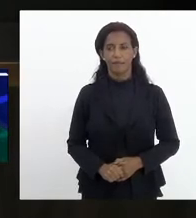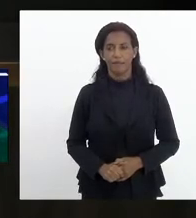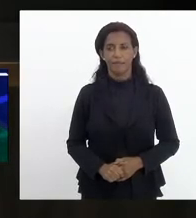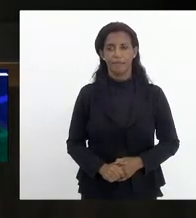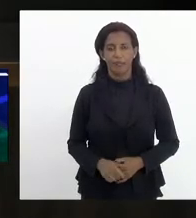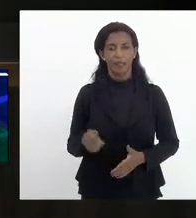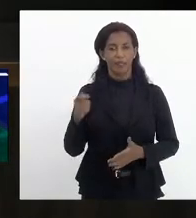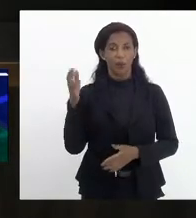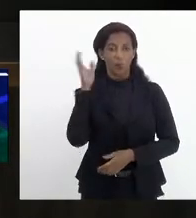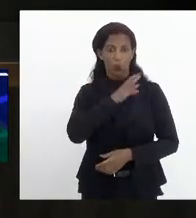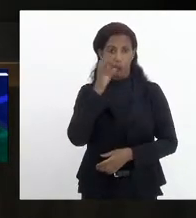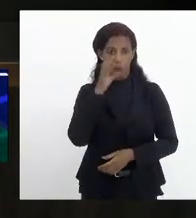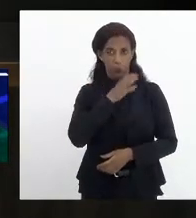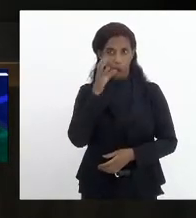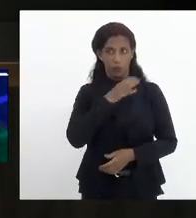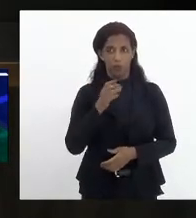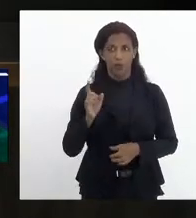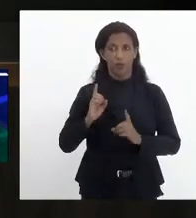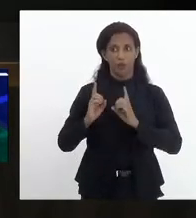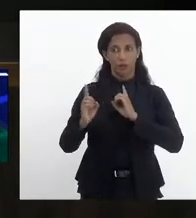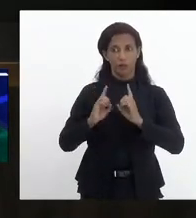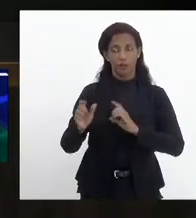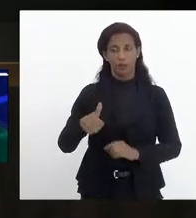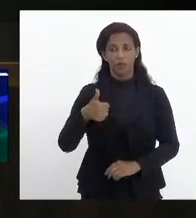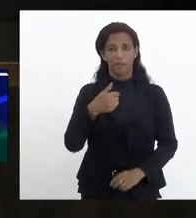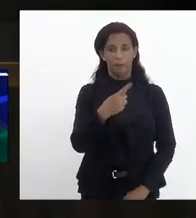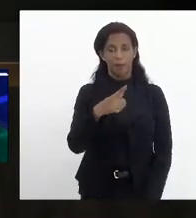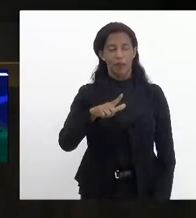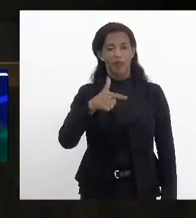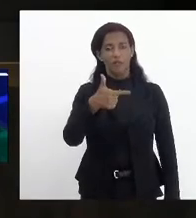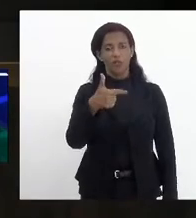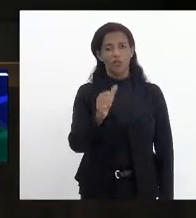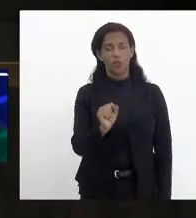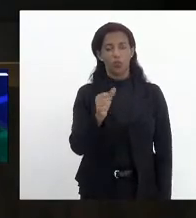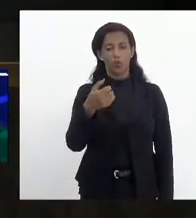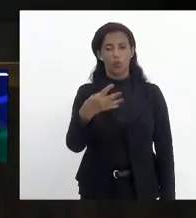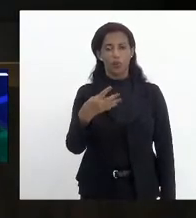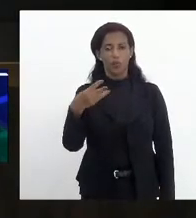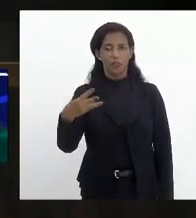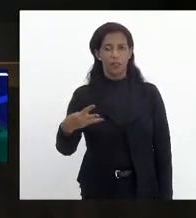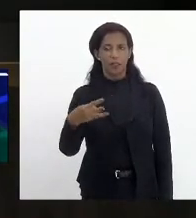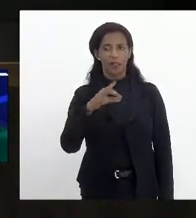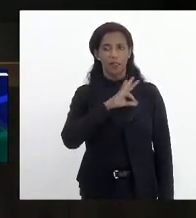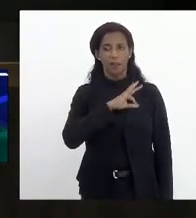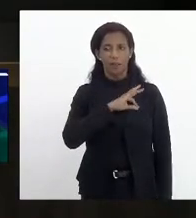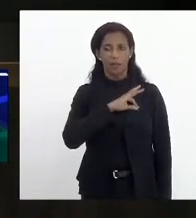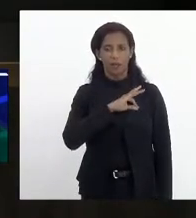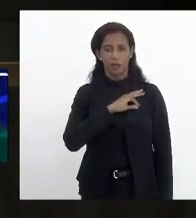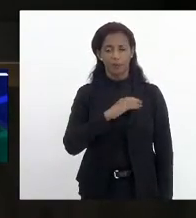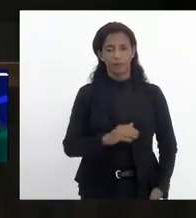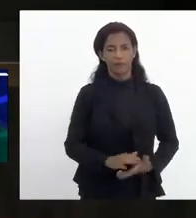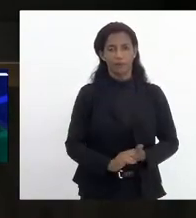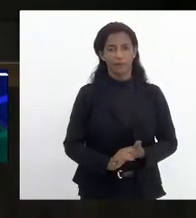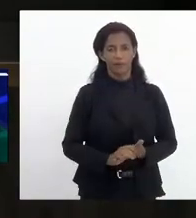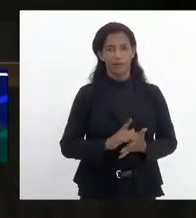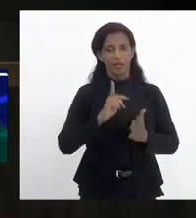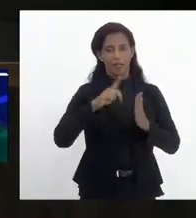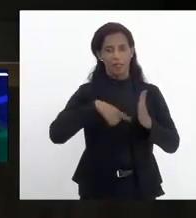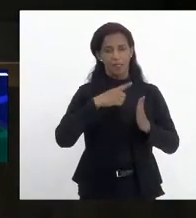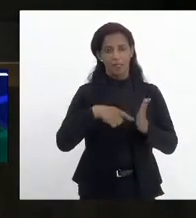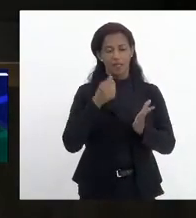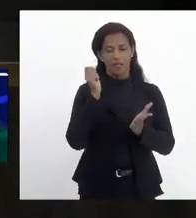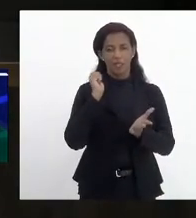Em regime de urgência, em discussão única, projeto de lei 2843 de 17, da autoria da deputada Marta Rocha, que isenta do pagamento de